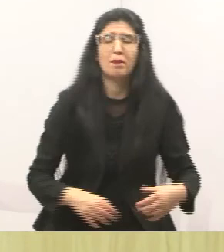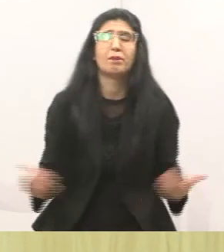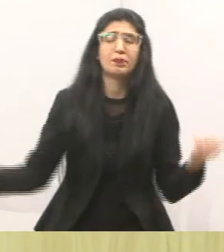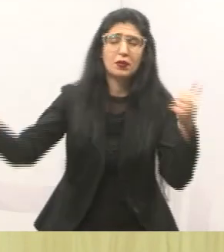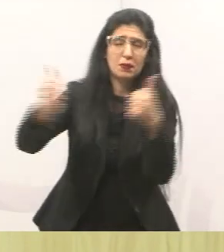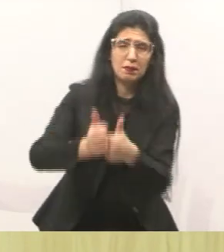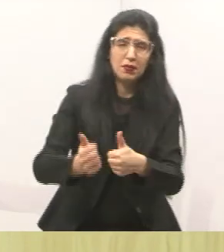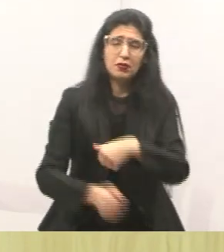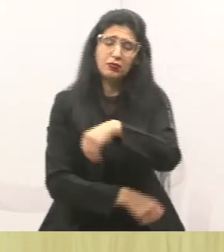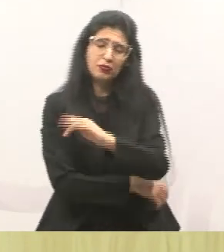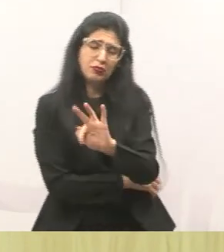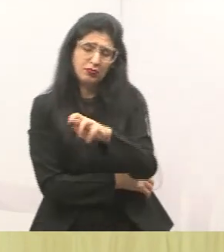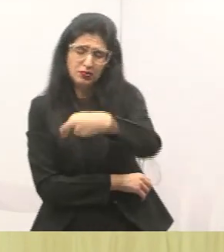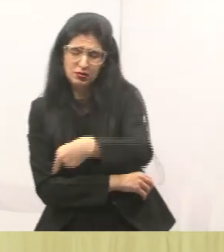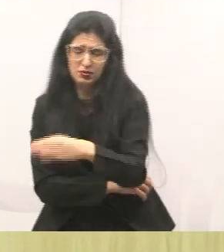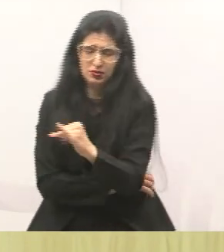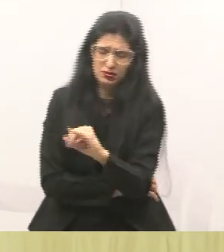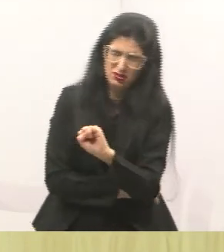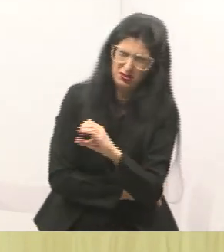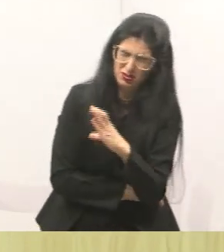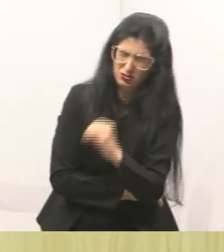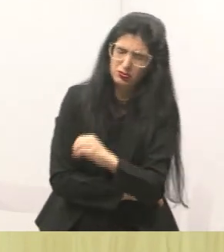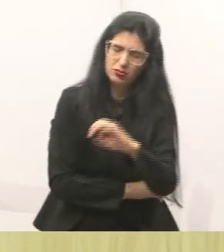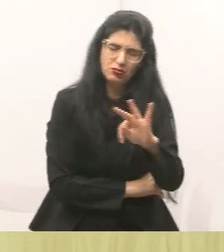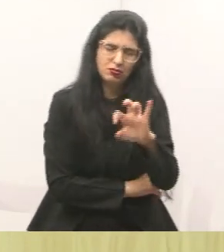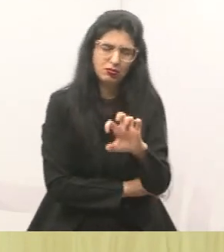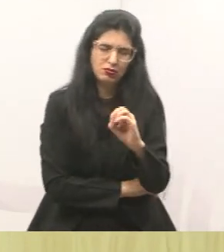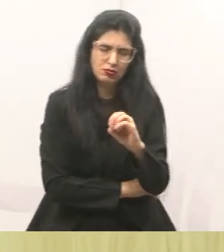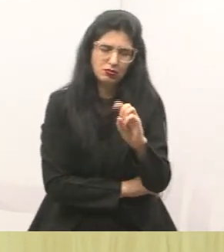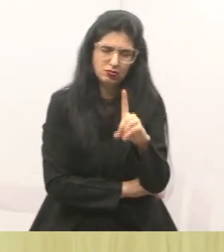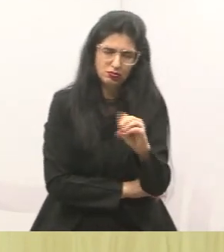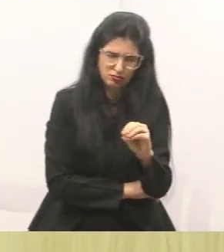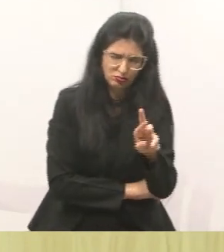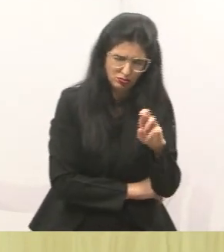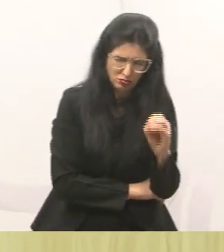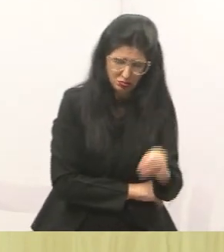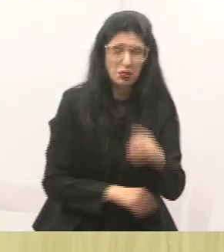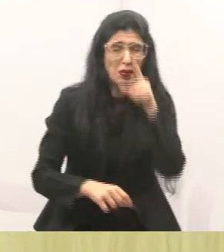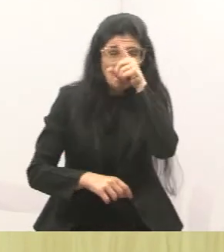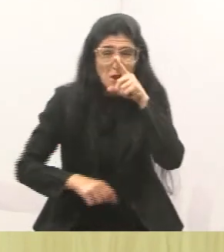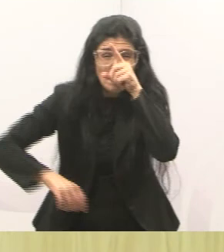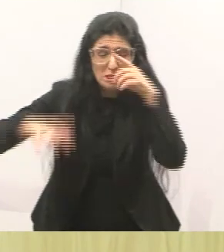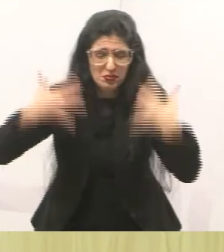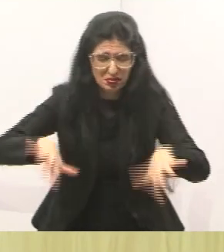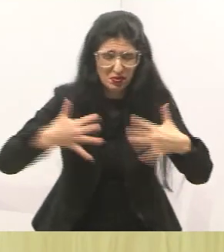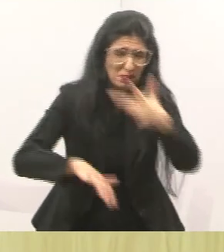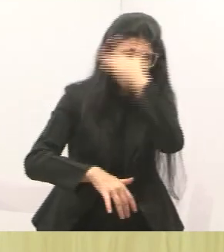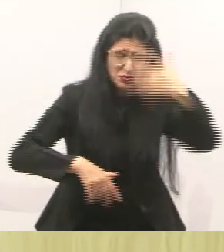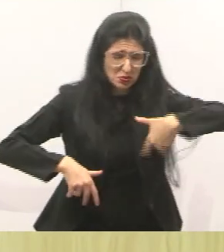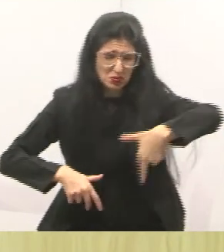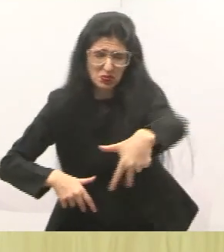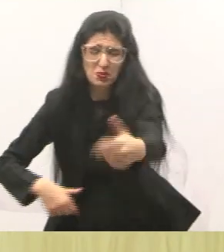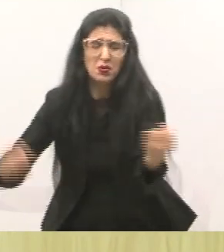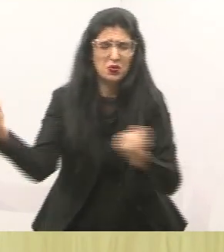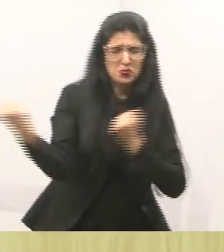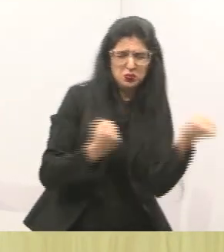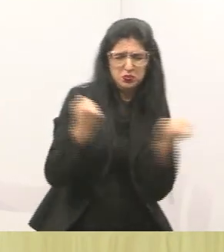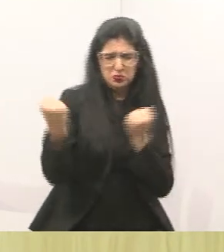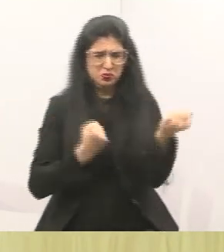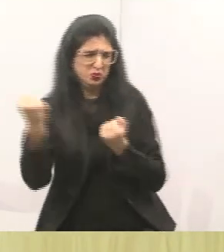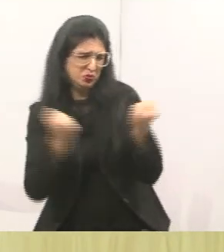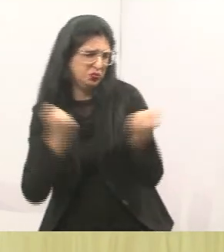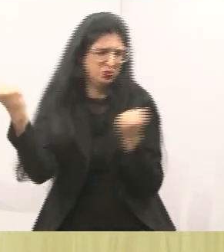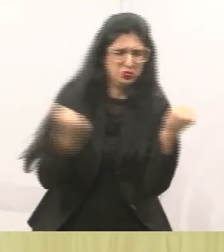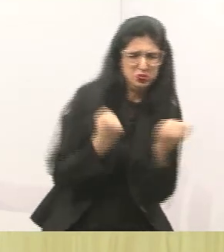rua Francisco Teodoro, considerando os transtornos, os aborrecimentos e os perigos causados aos moradores, motoristas e pedestres que transitam